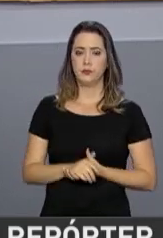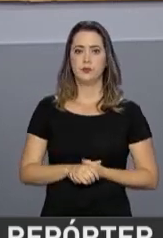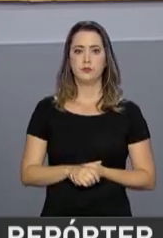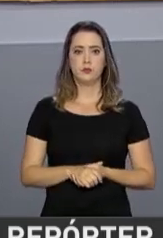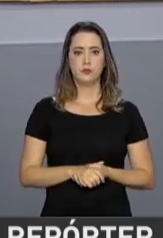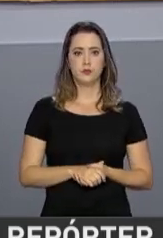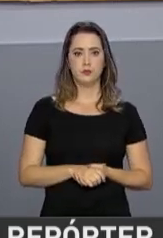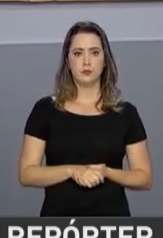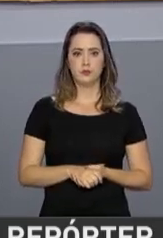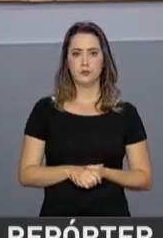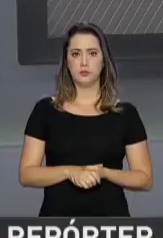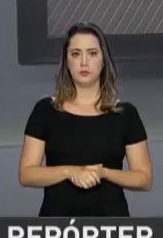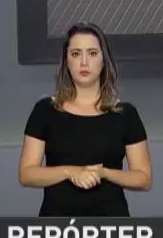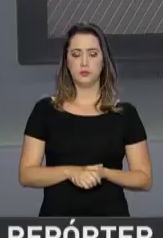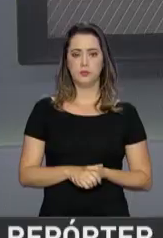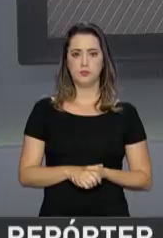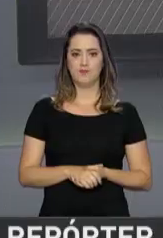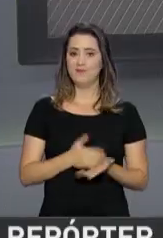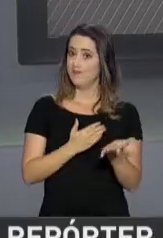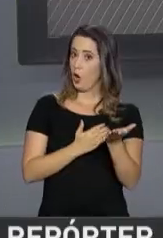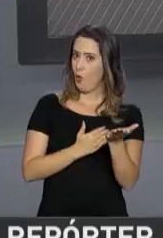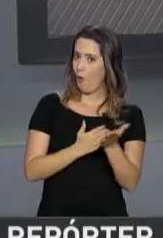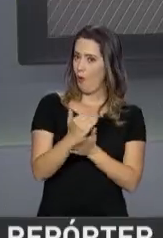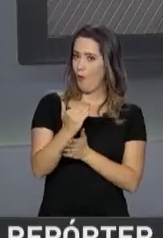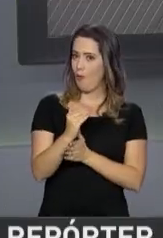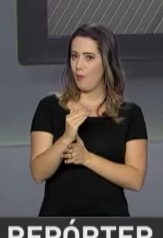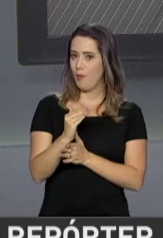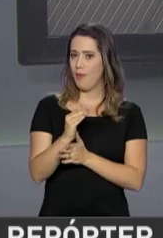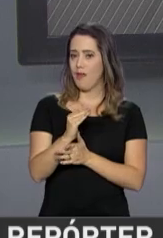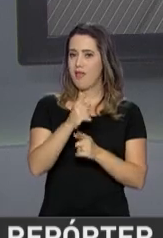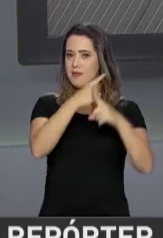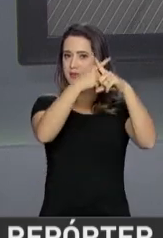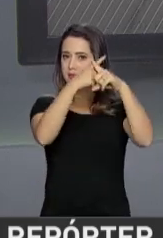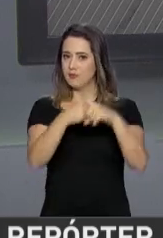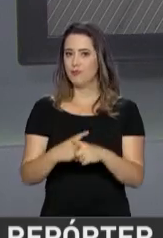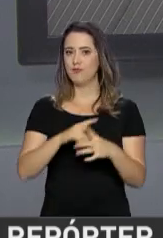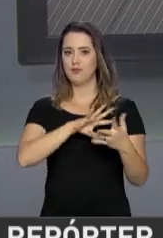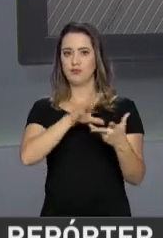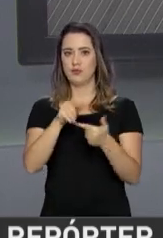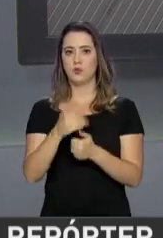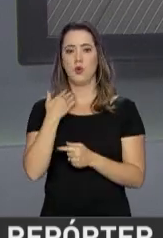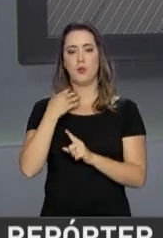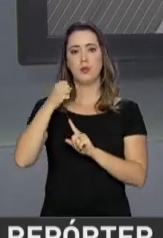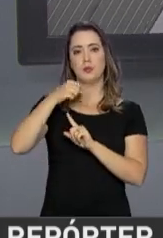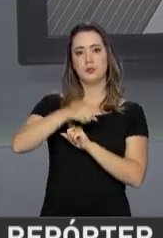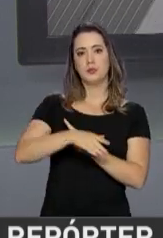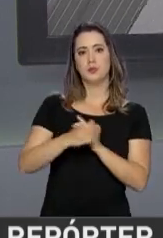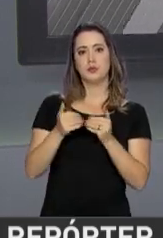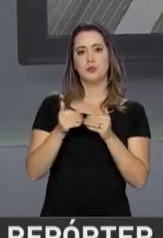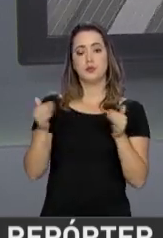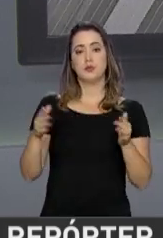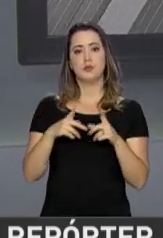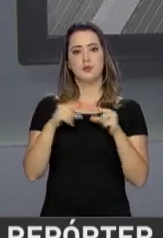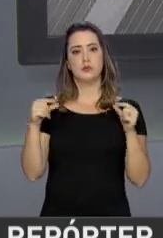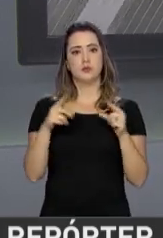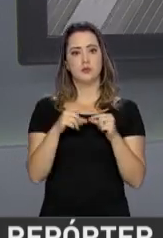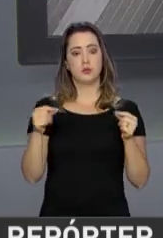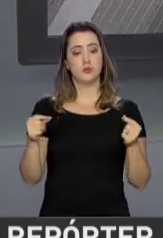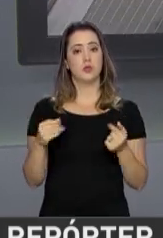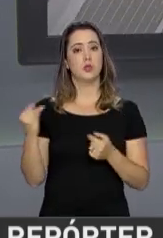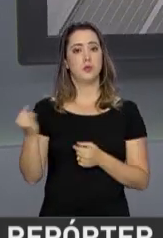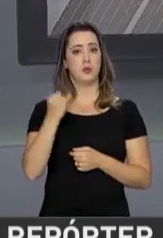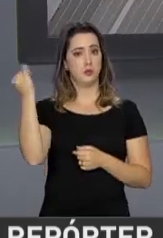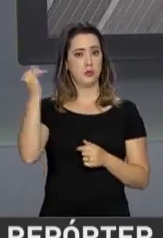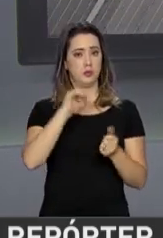humanos e já no clima da copa do mundo o banco central inaugurou em brasília a exposição valores do